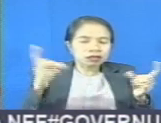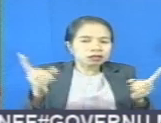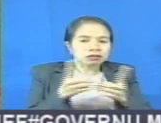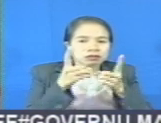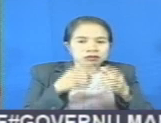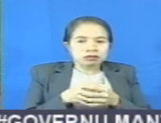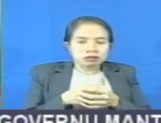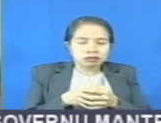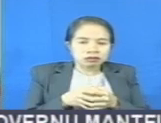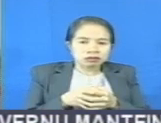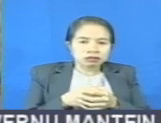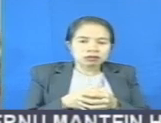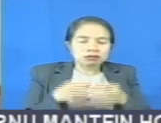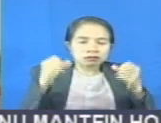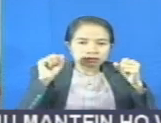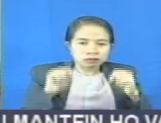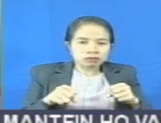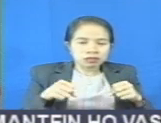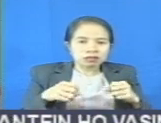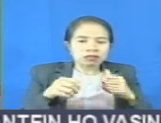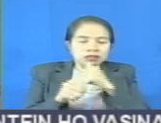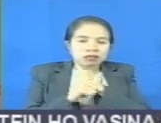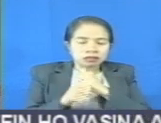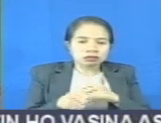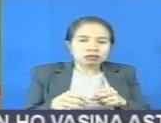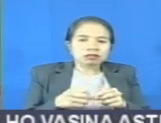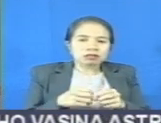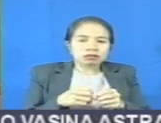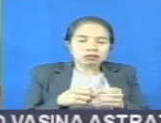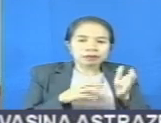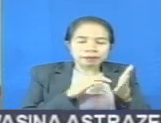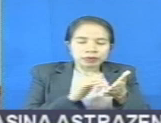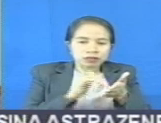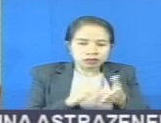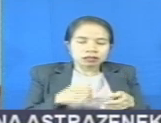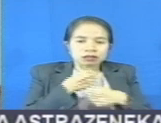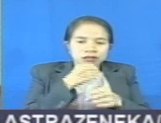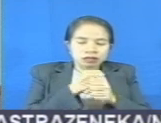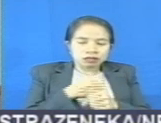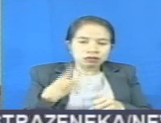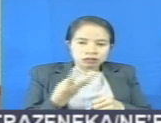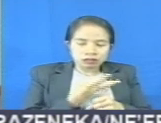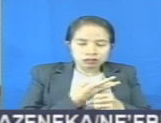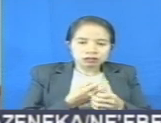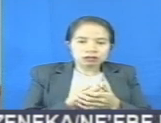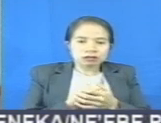acontece, para a Irene e a ações práticas para o que da Dona Halo, e da Maca